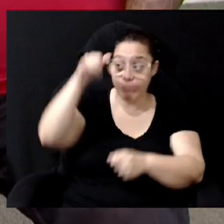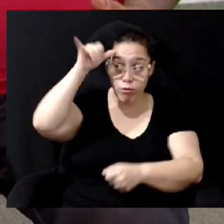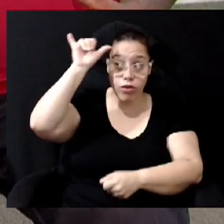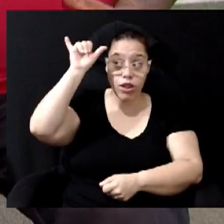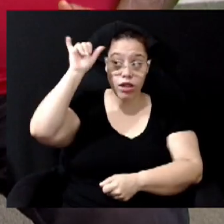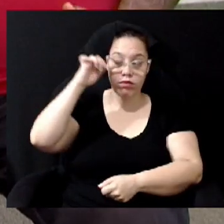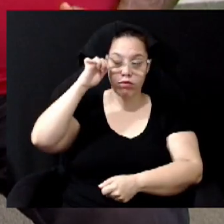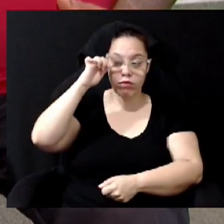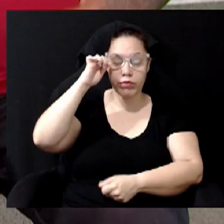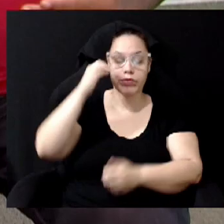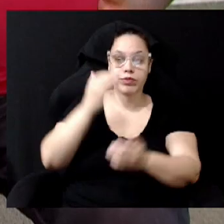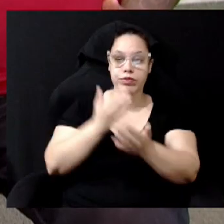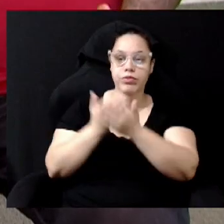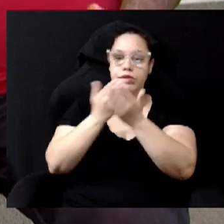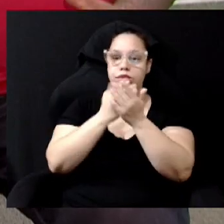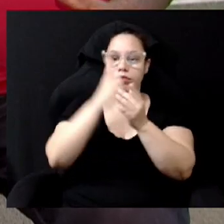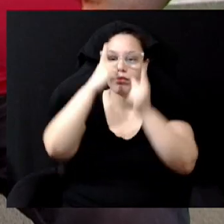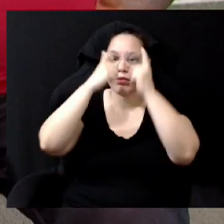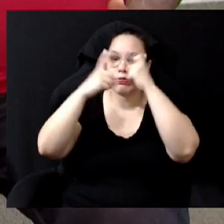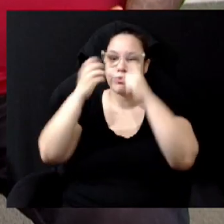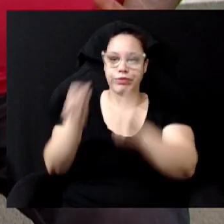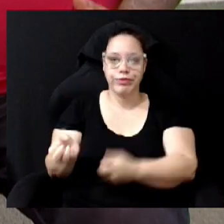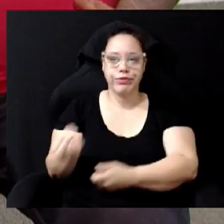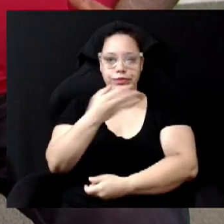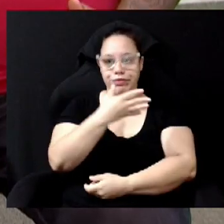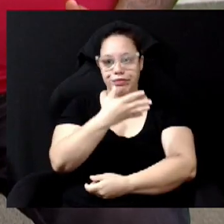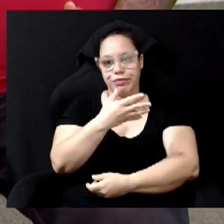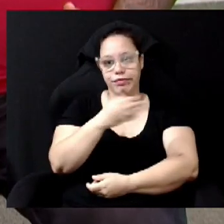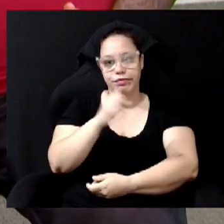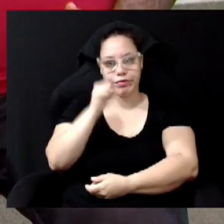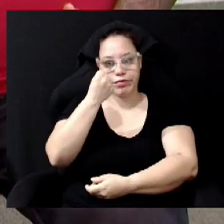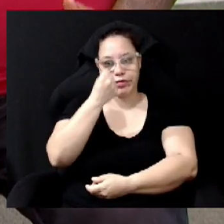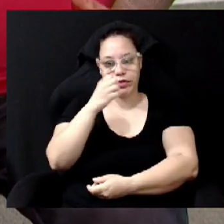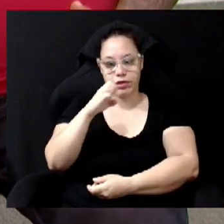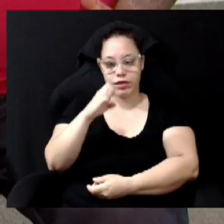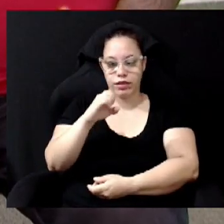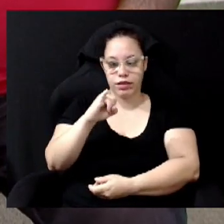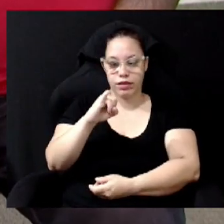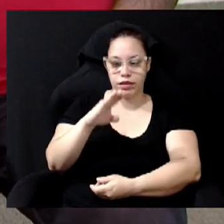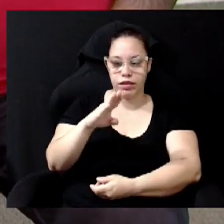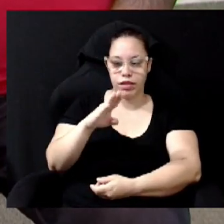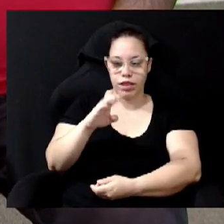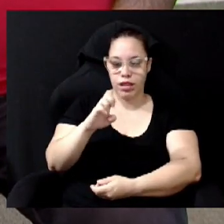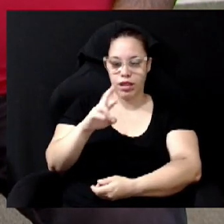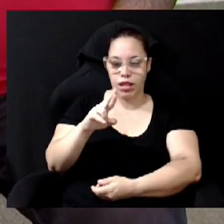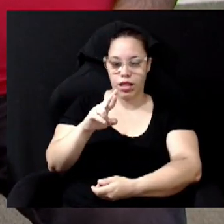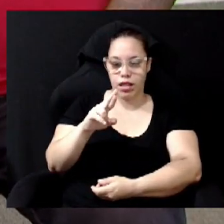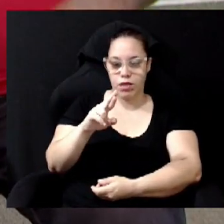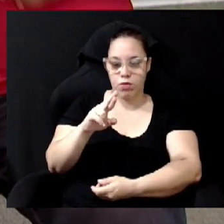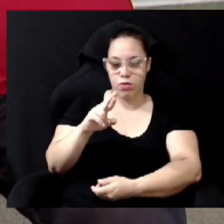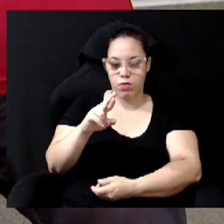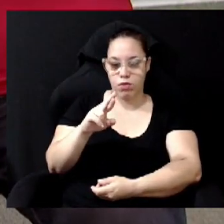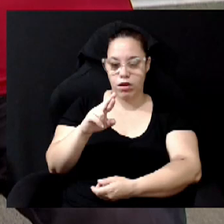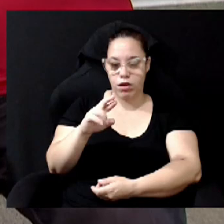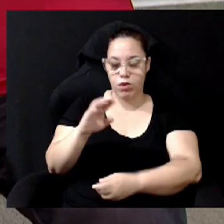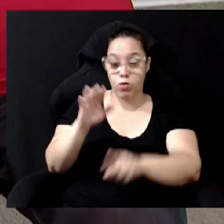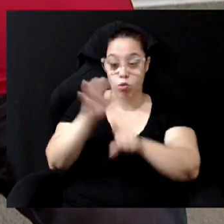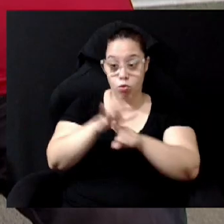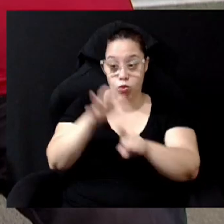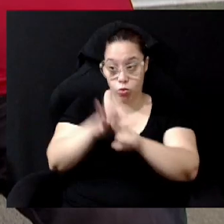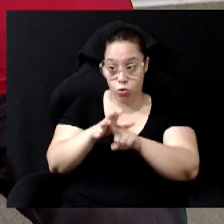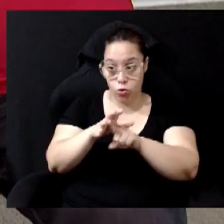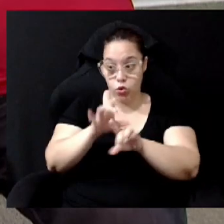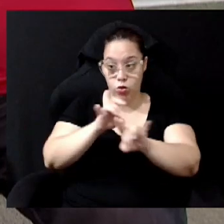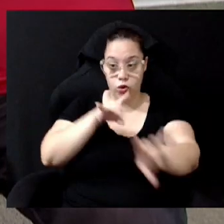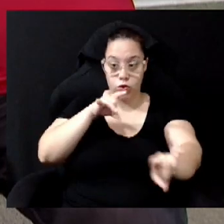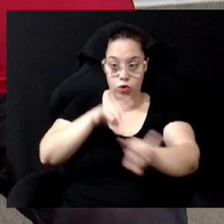uma violência que ela não é nova, mas que é muito mais grave, que é o cyberbullying, que é o bullying virtual. E nós, da Secretaria Municipal da Educação das escolas, temos trabalhado numa linha